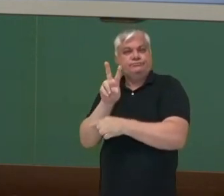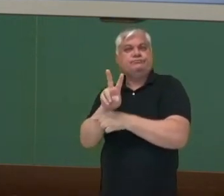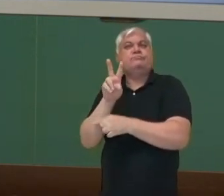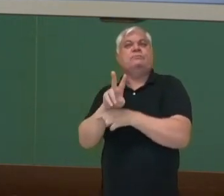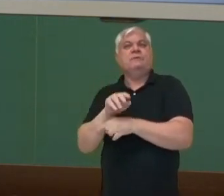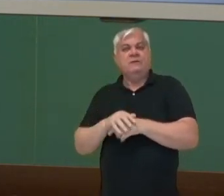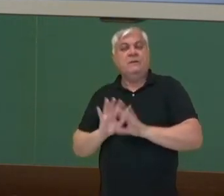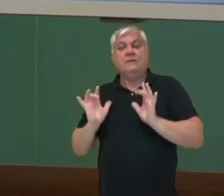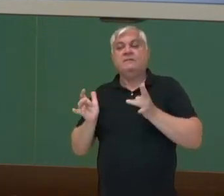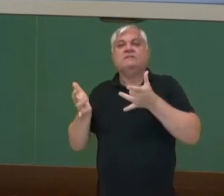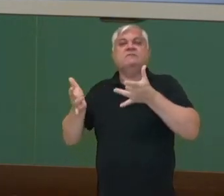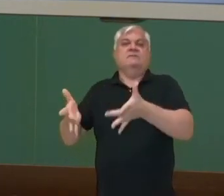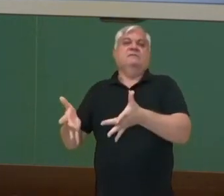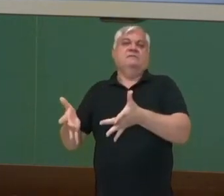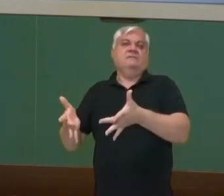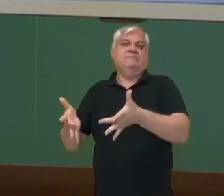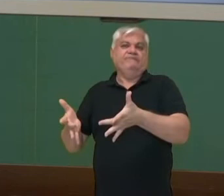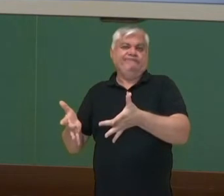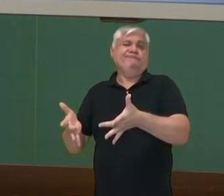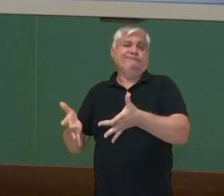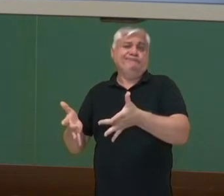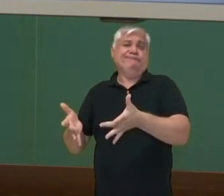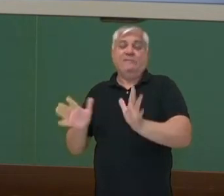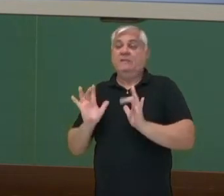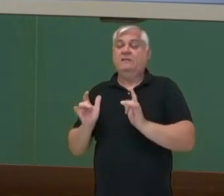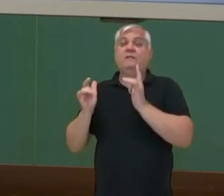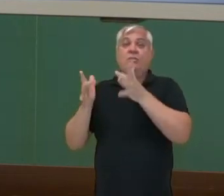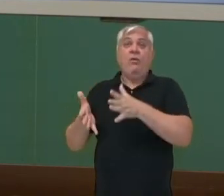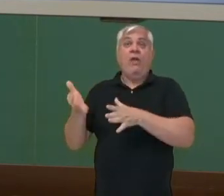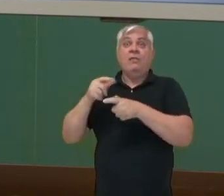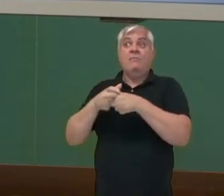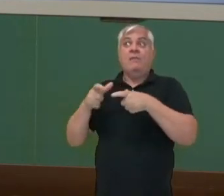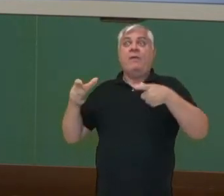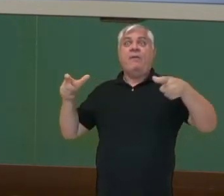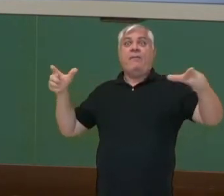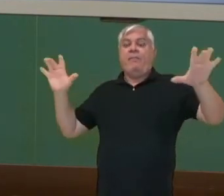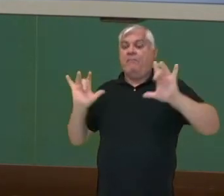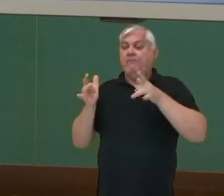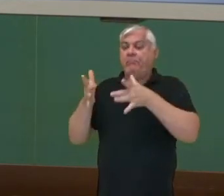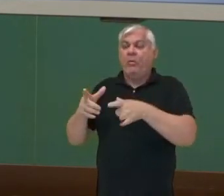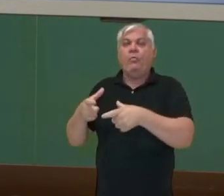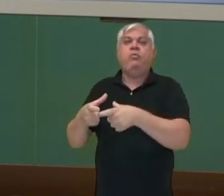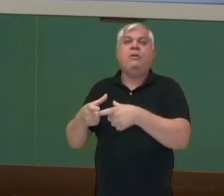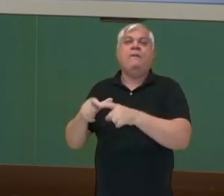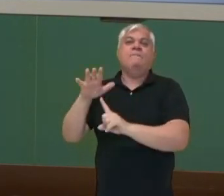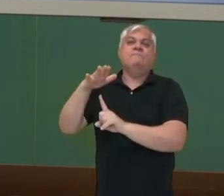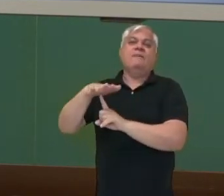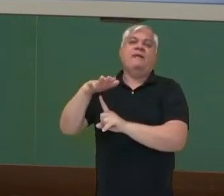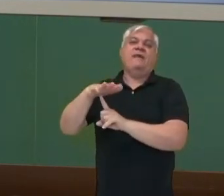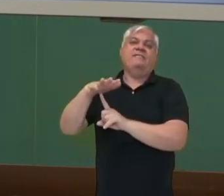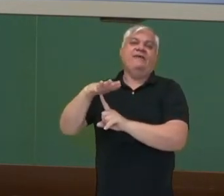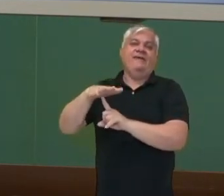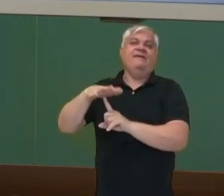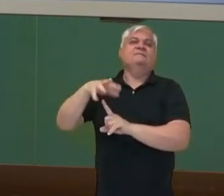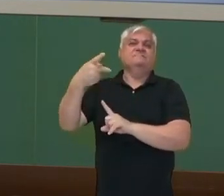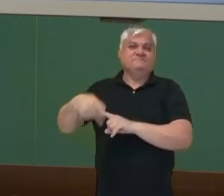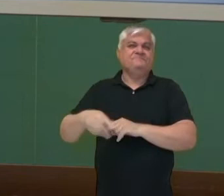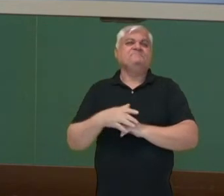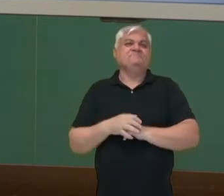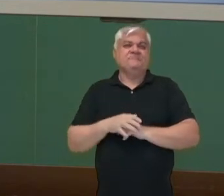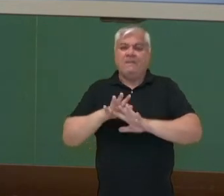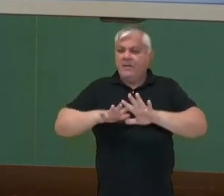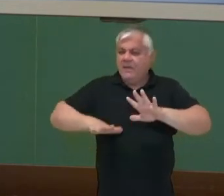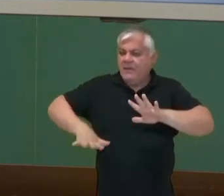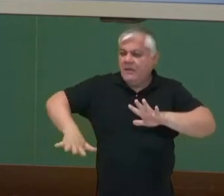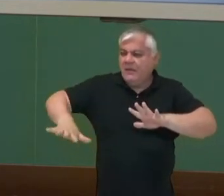O que restou dessa floresta, que sempre foi importantíssima para o Brasil, está no estado do Paraná. Então,